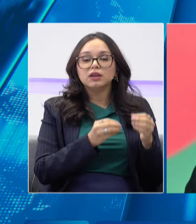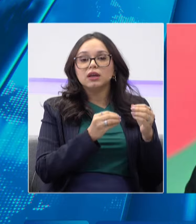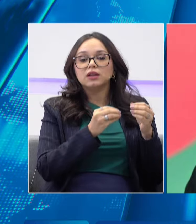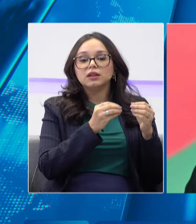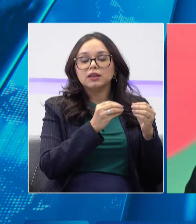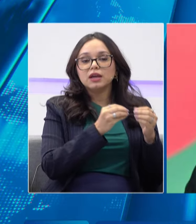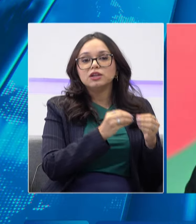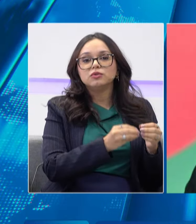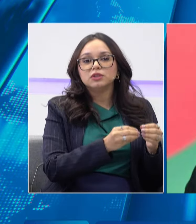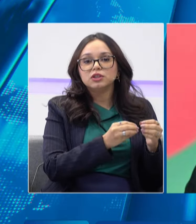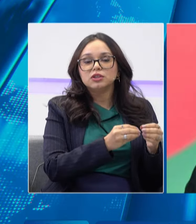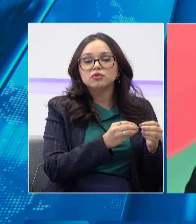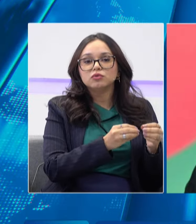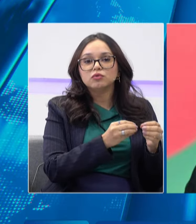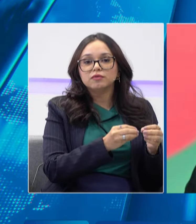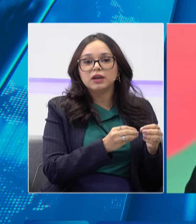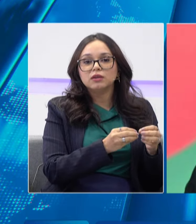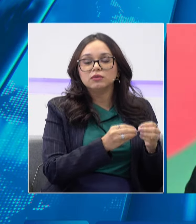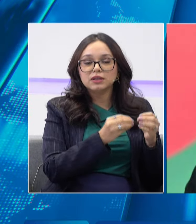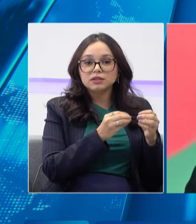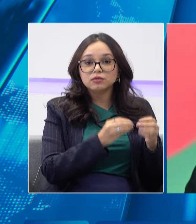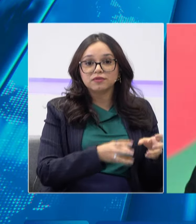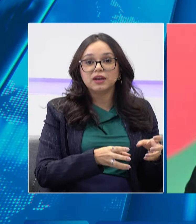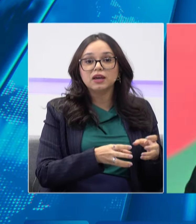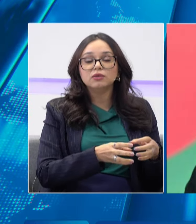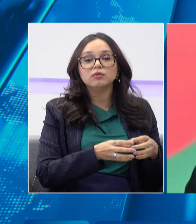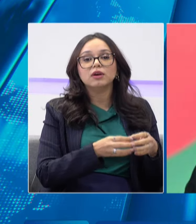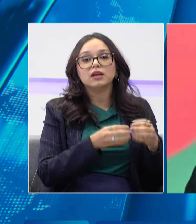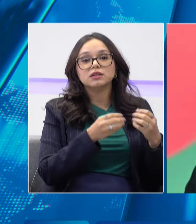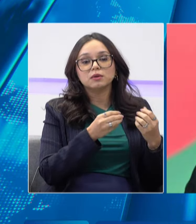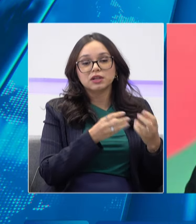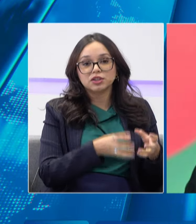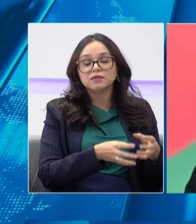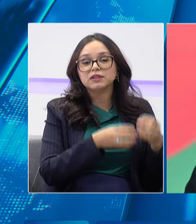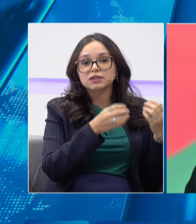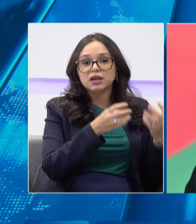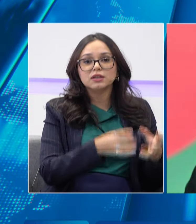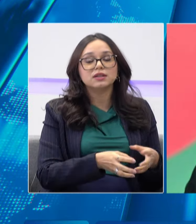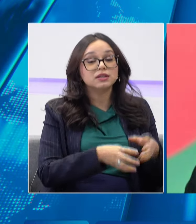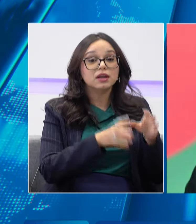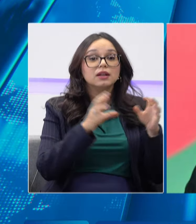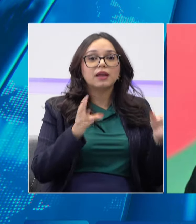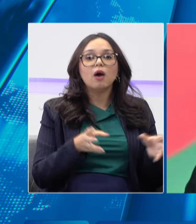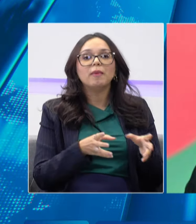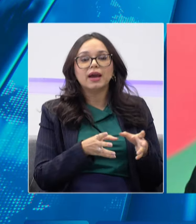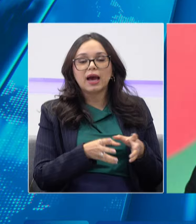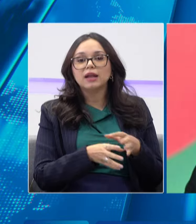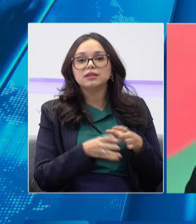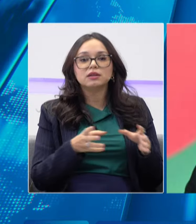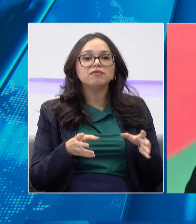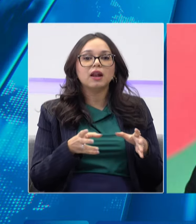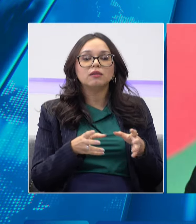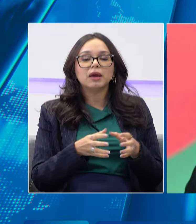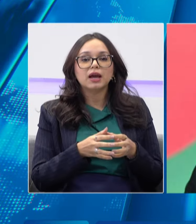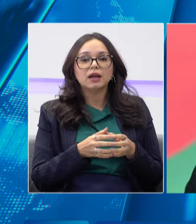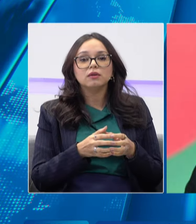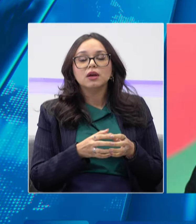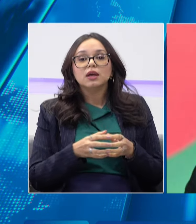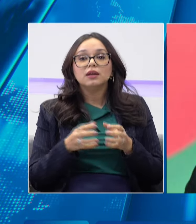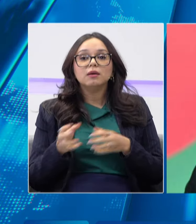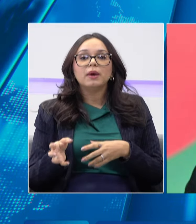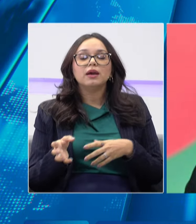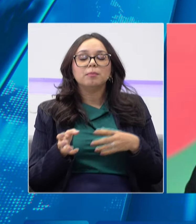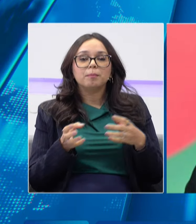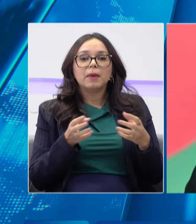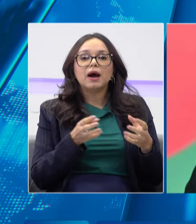pedido que, desde o início do governo, tem sido feito com relação aos agentes financeiros, esse tal mercado, esse tão falado mercado,